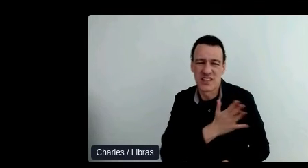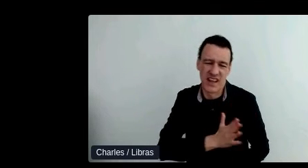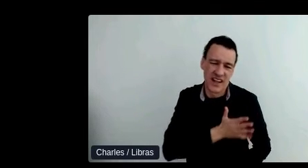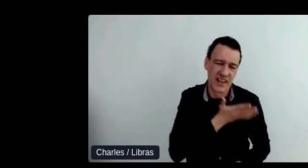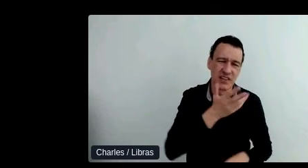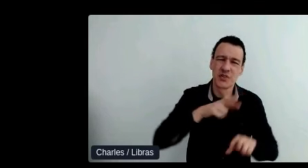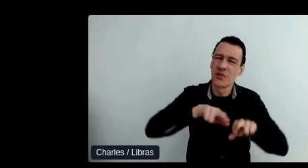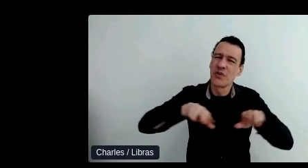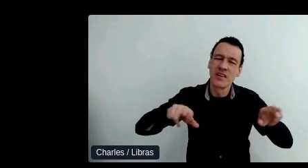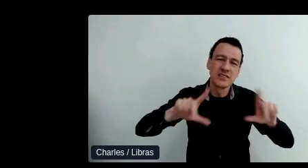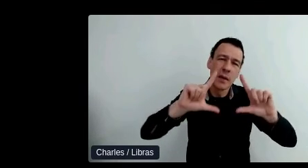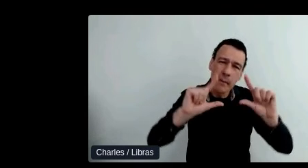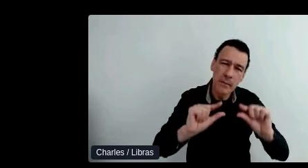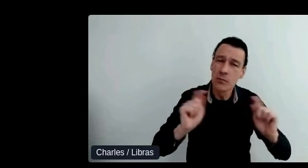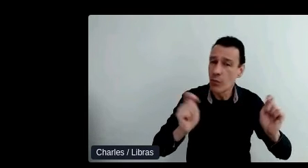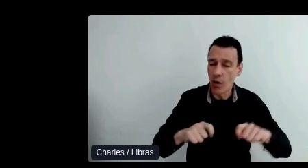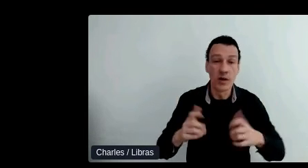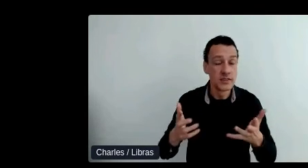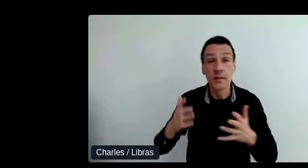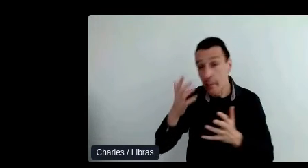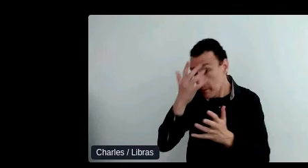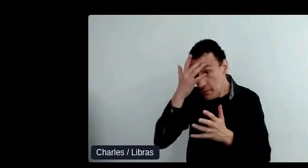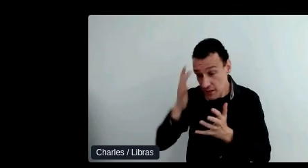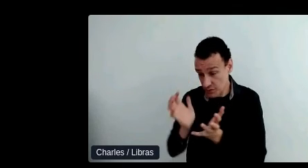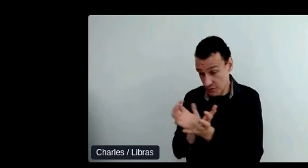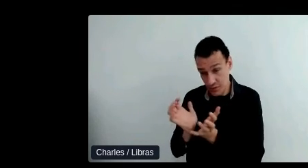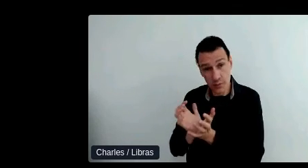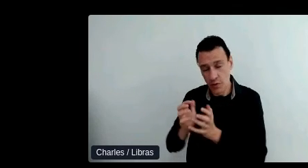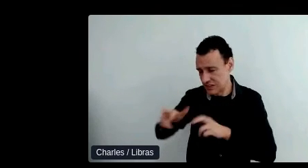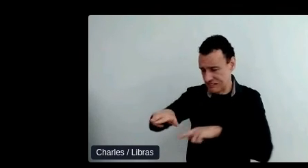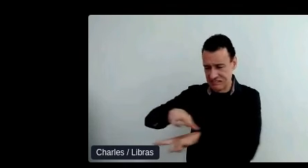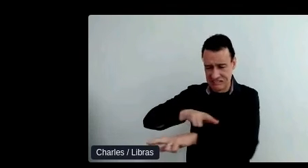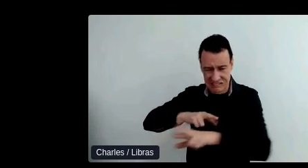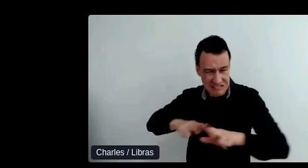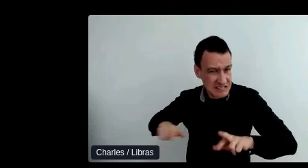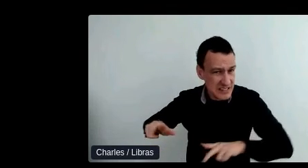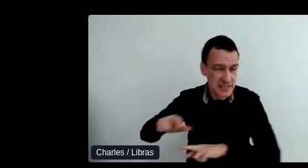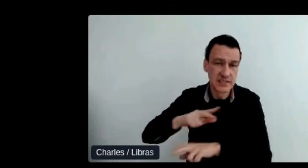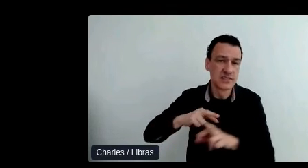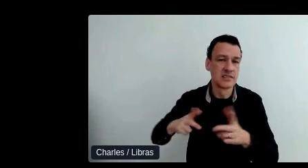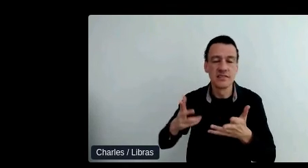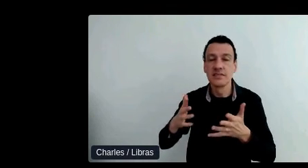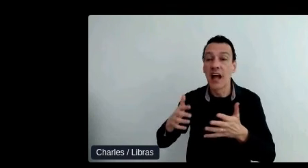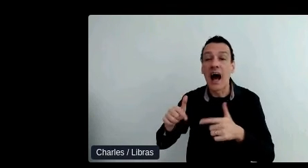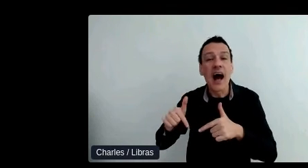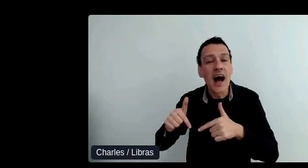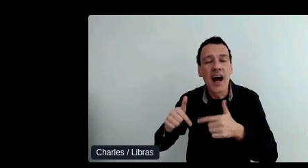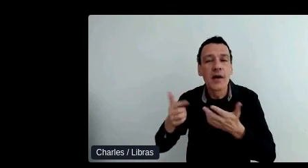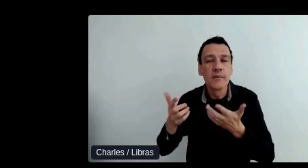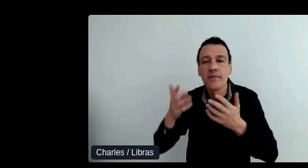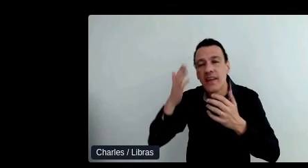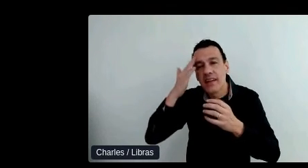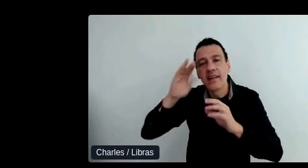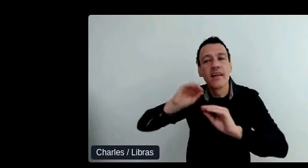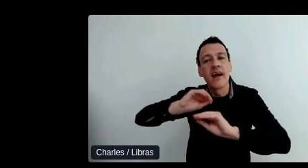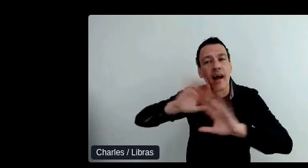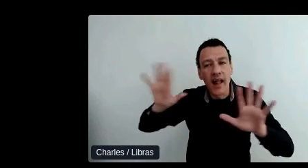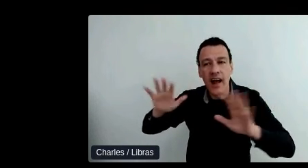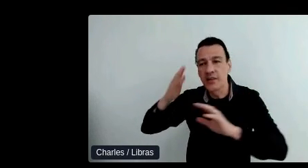ações que possam incluir mais pessoas, que tragam mais esclarecimentos sobre